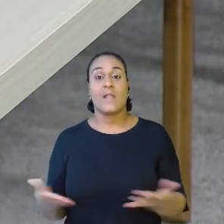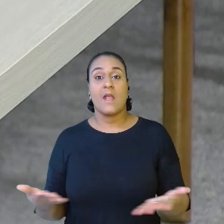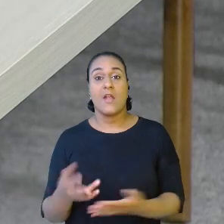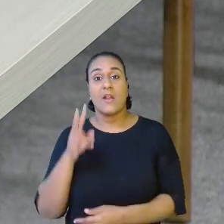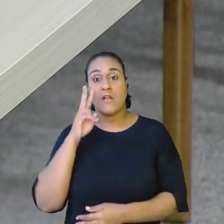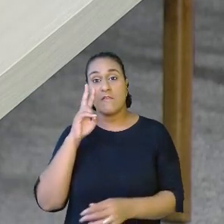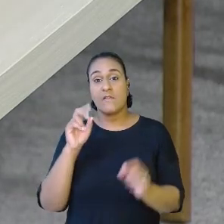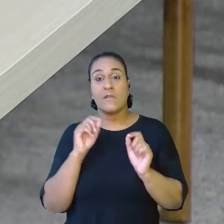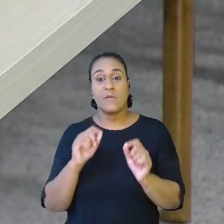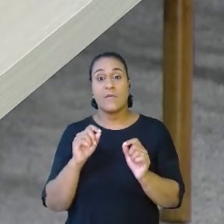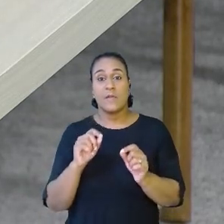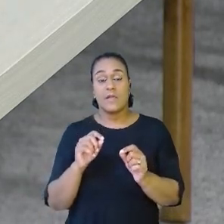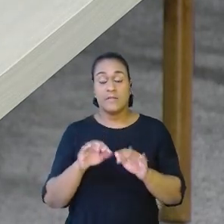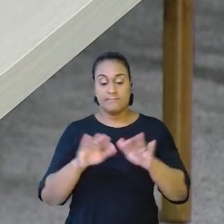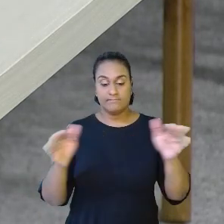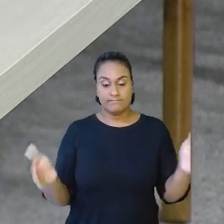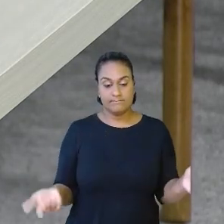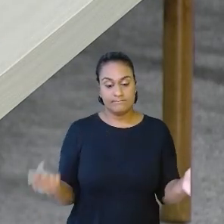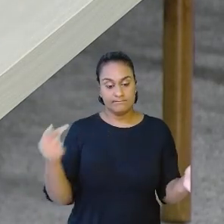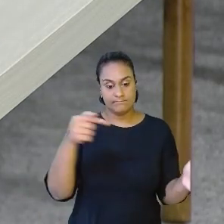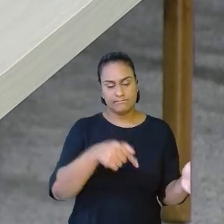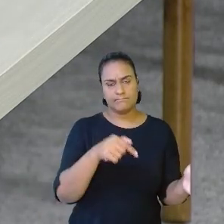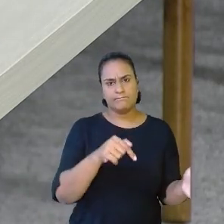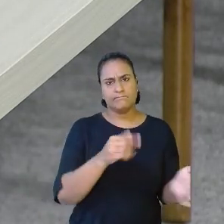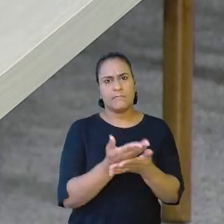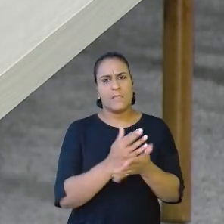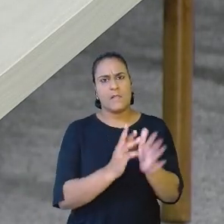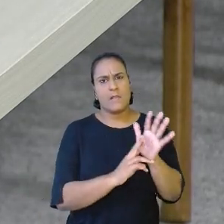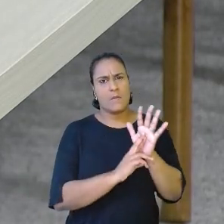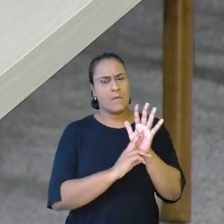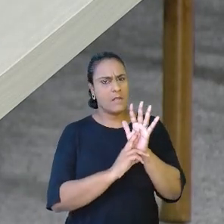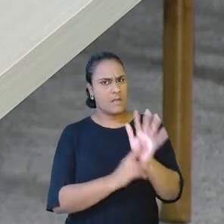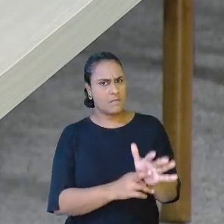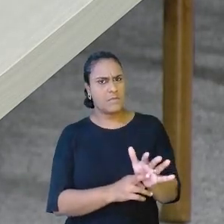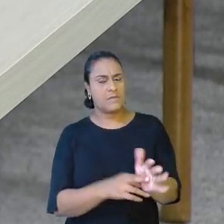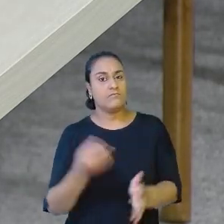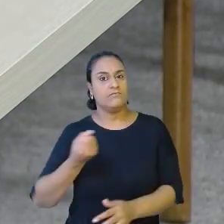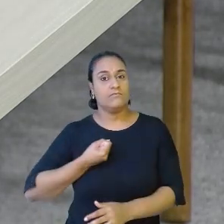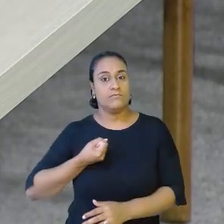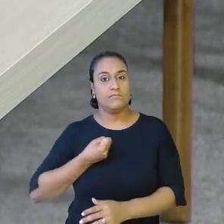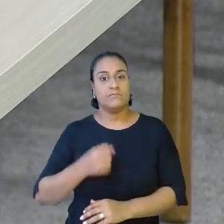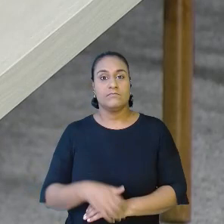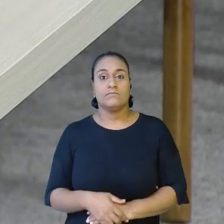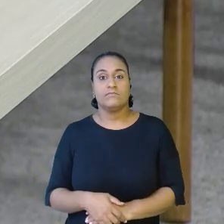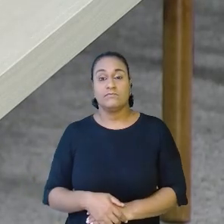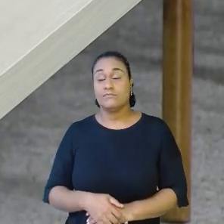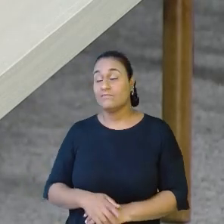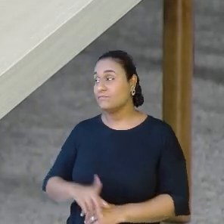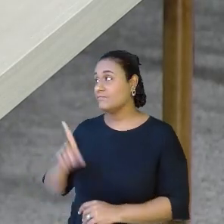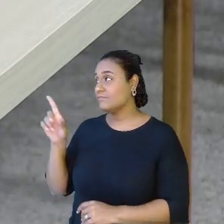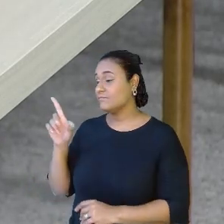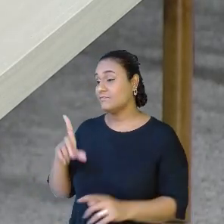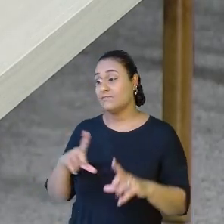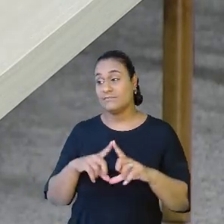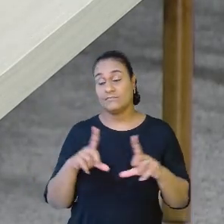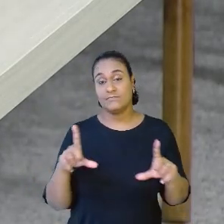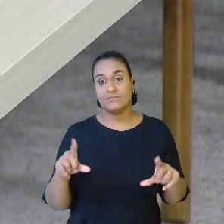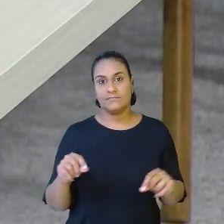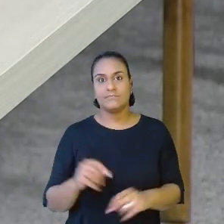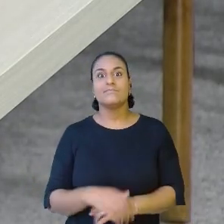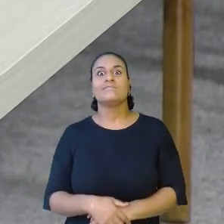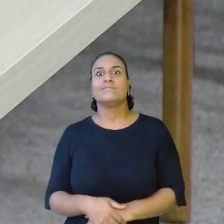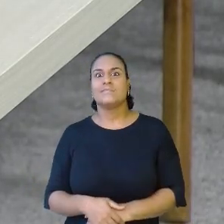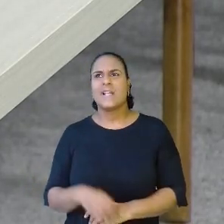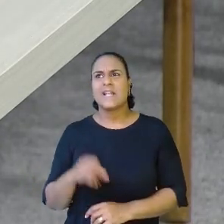ao lado, nós temos algumas representações numéricas. Aqui, ó, é a parte inteira.